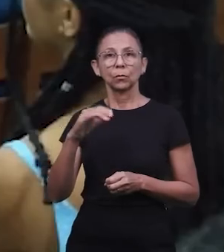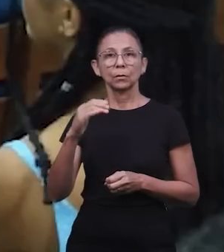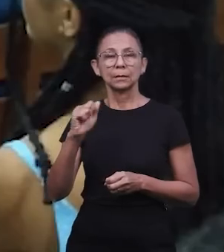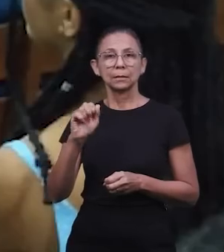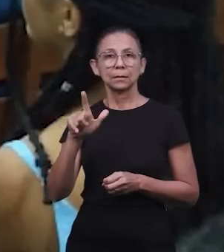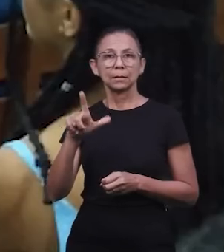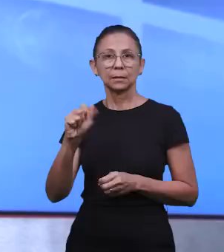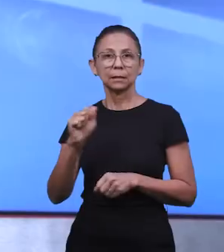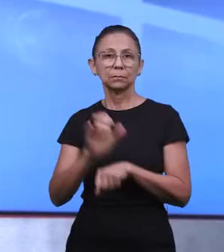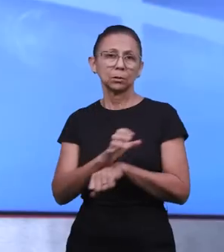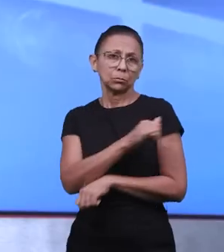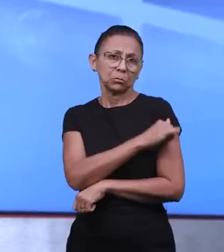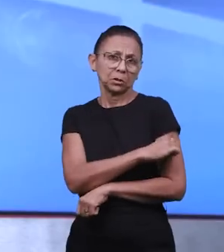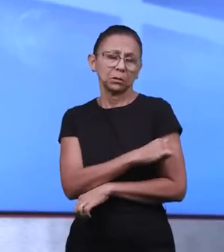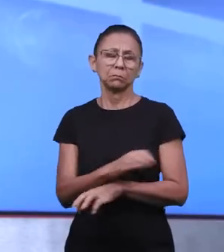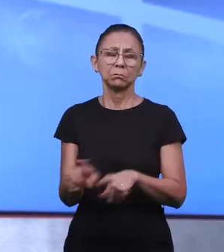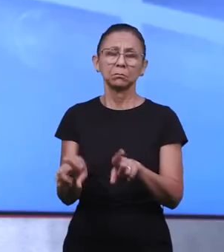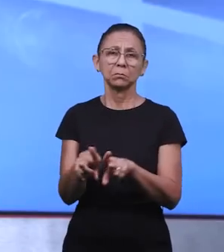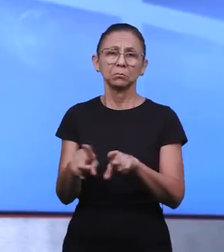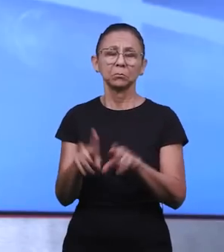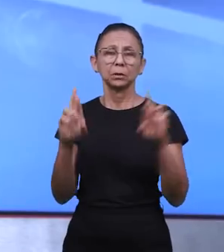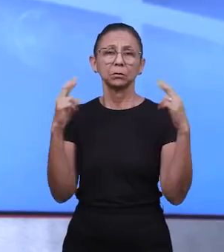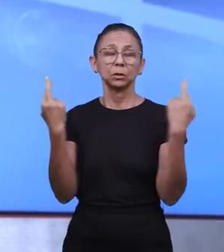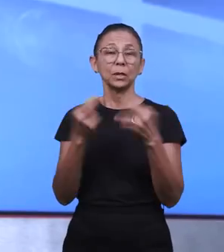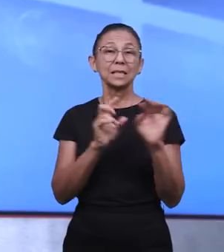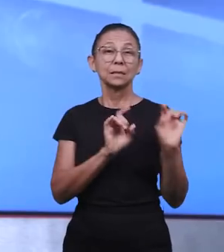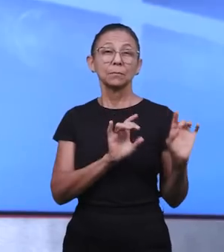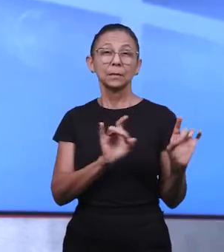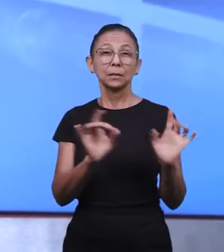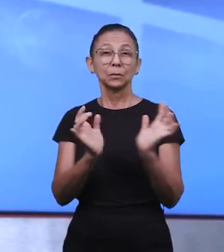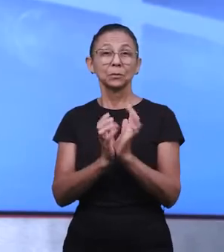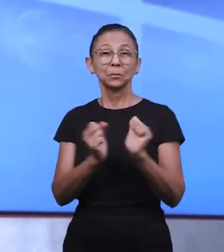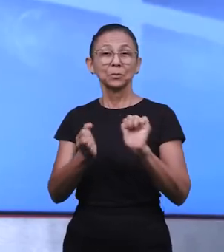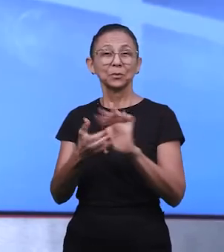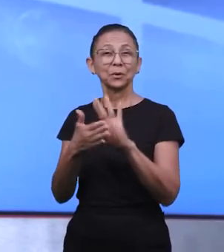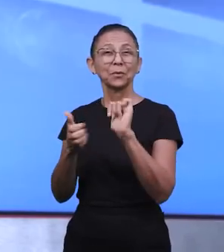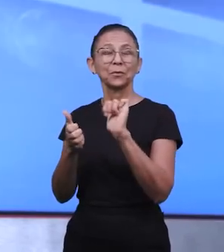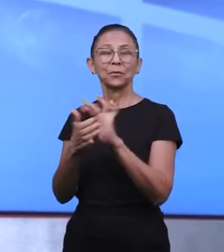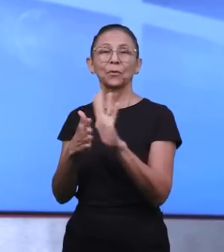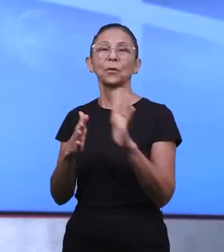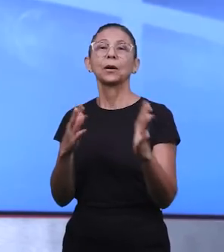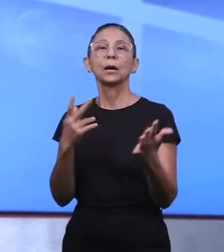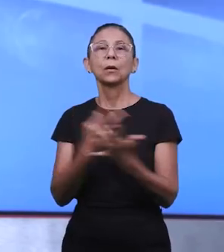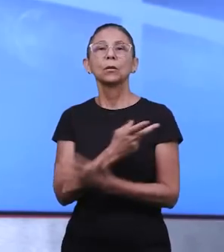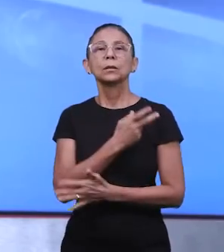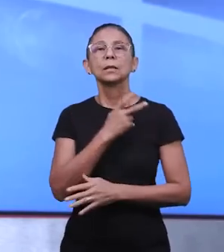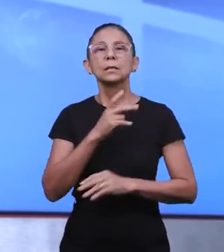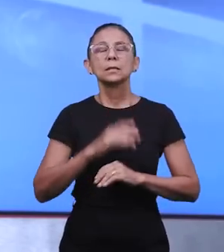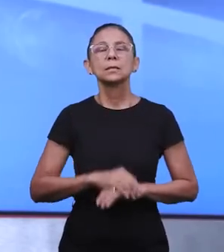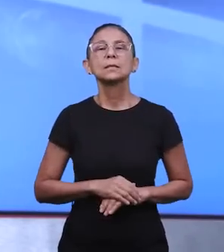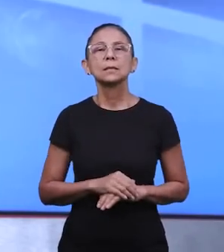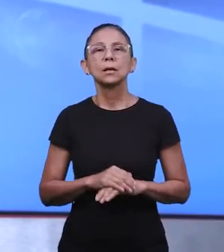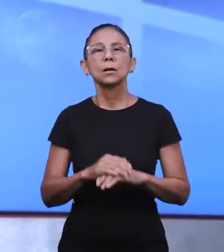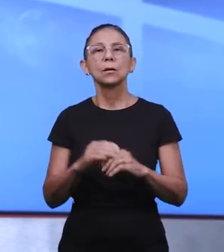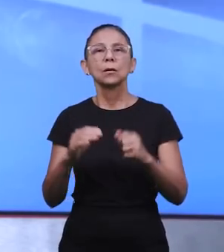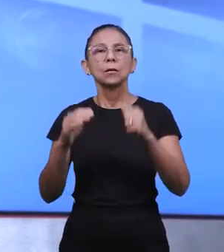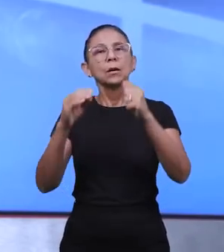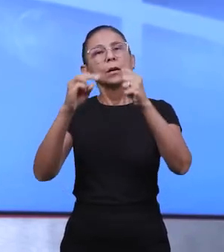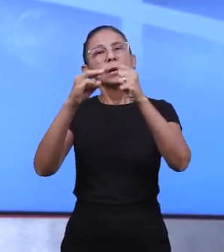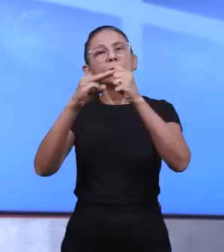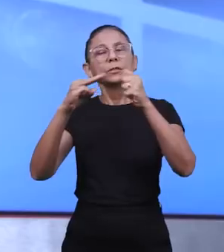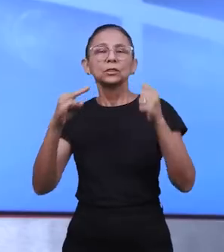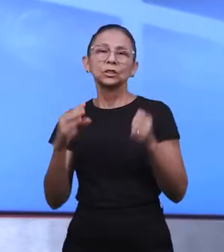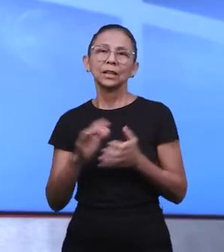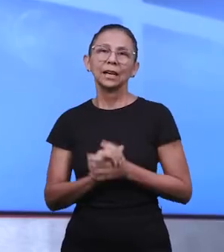de Janeiro. Além disso, uma reunião especial para o grupo de louvor foi realizada ali no anfiteatro do bairro de